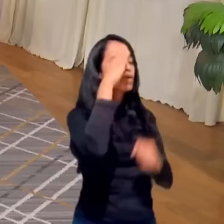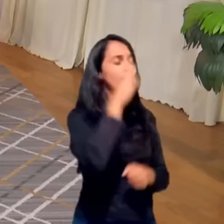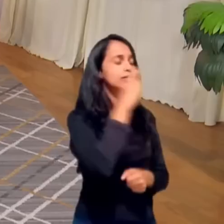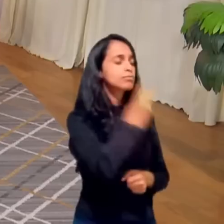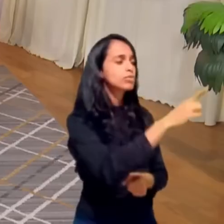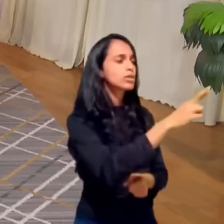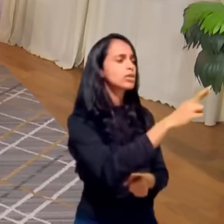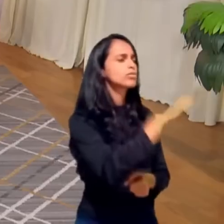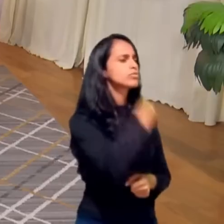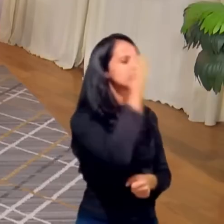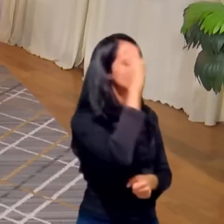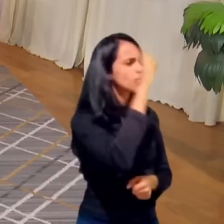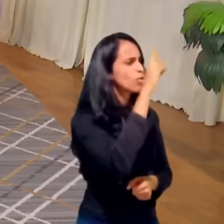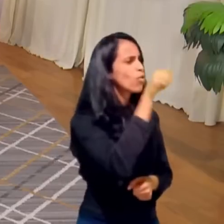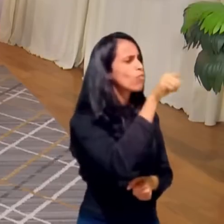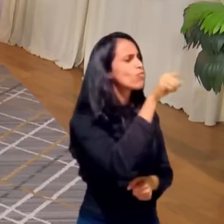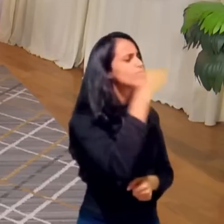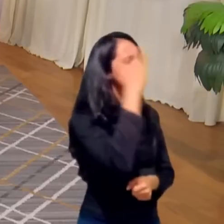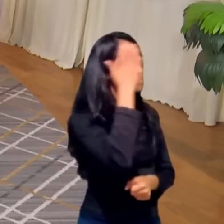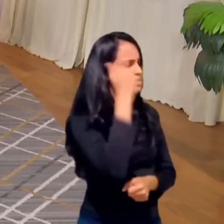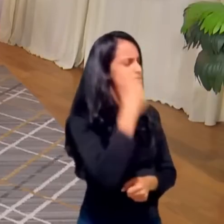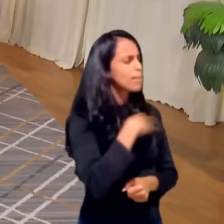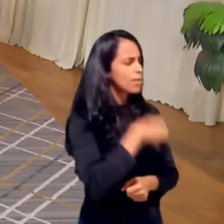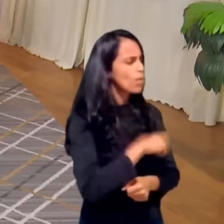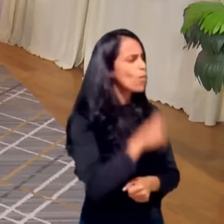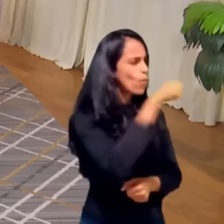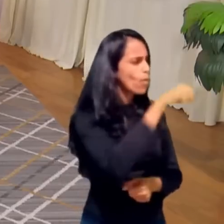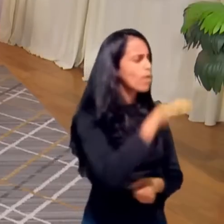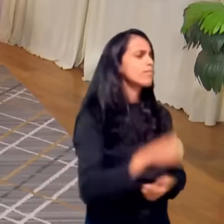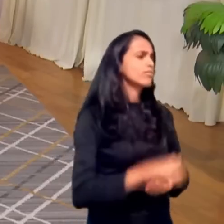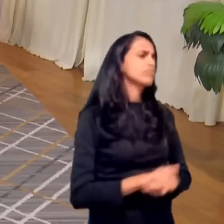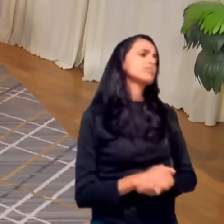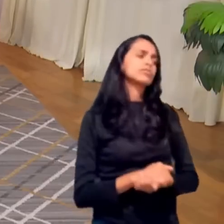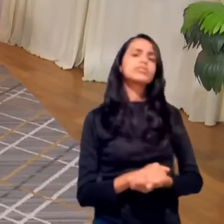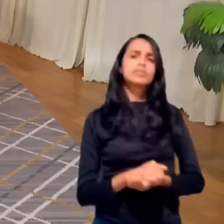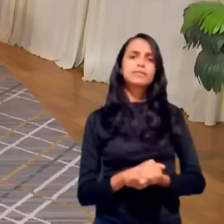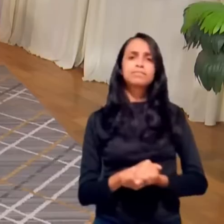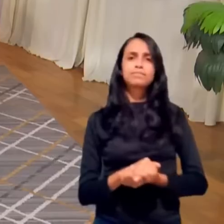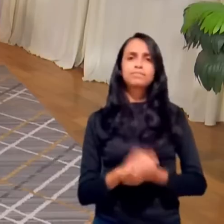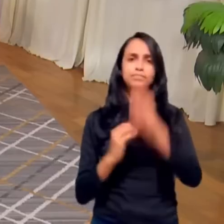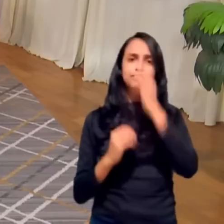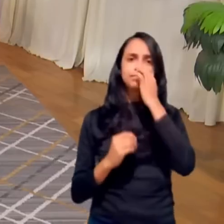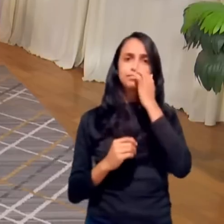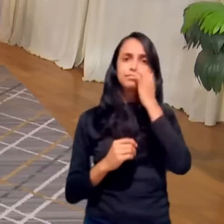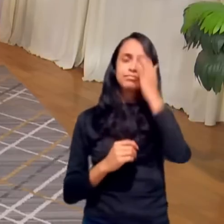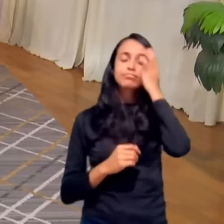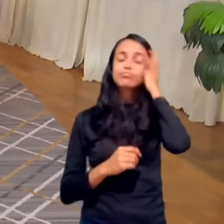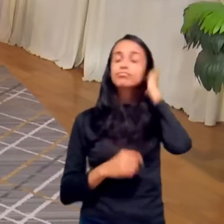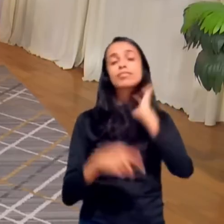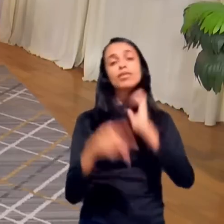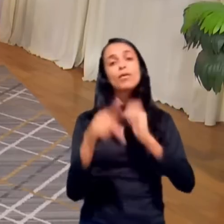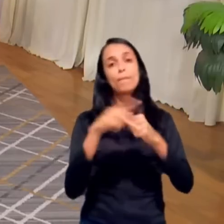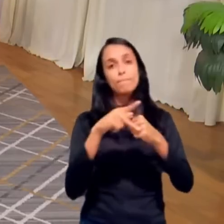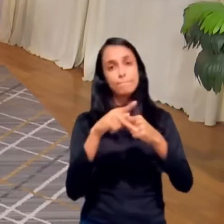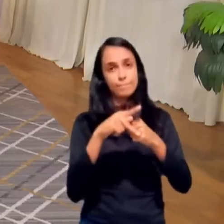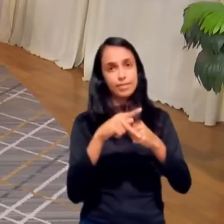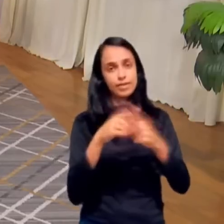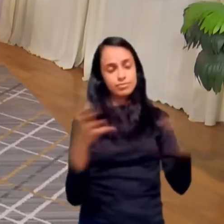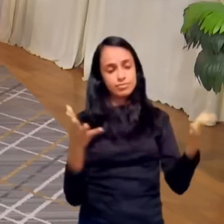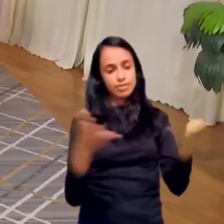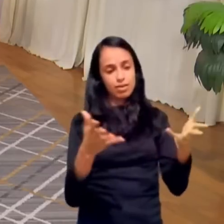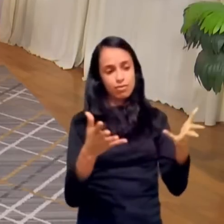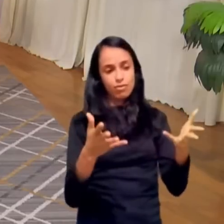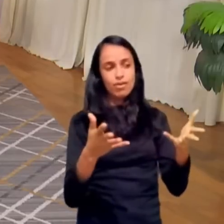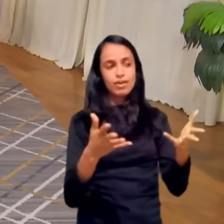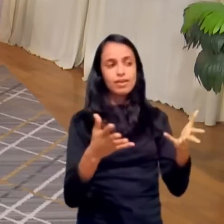dessa forma: tu sabes que te amo. E a Pedro foi dada então a tarefa de apacentar